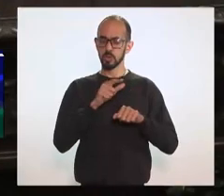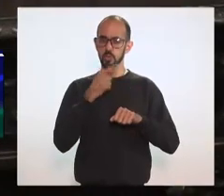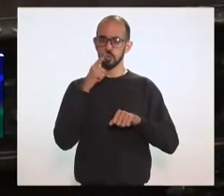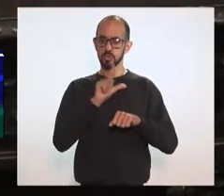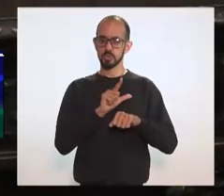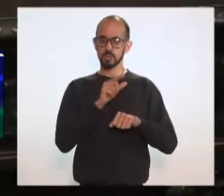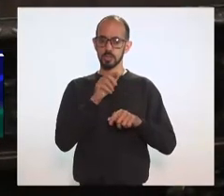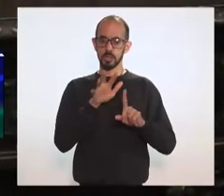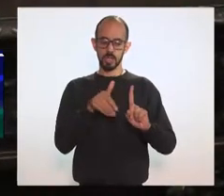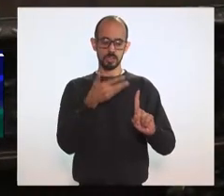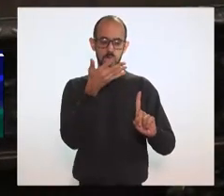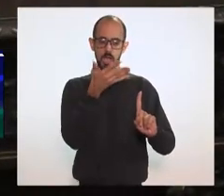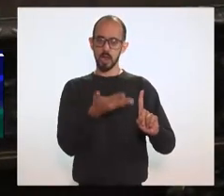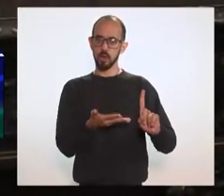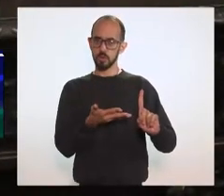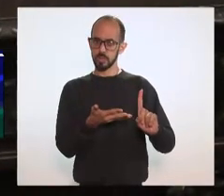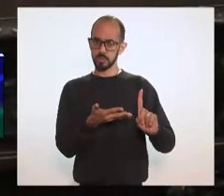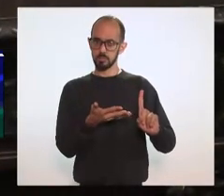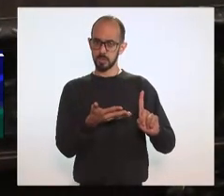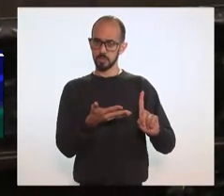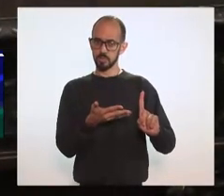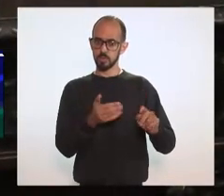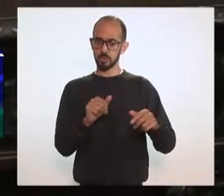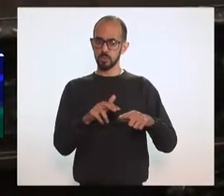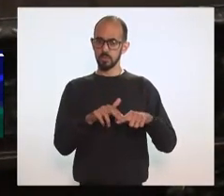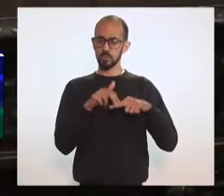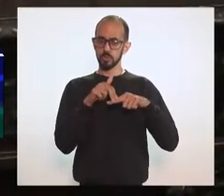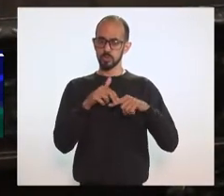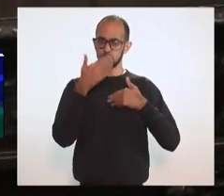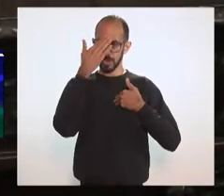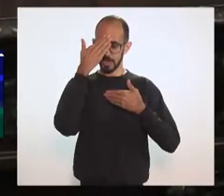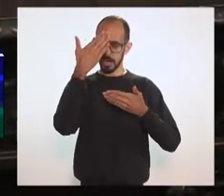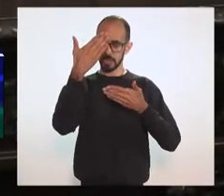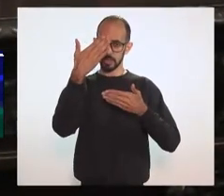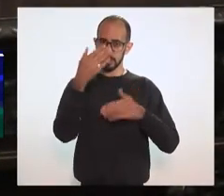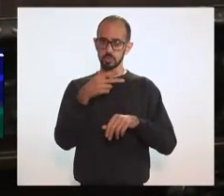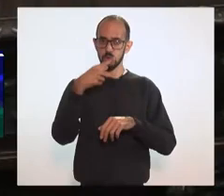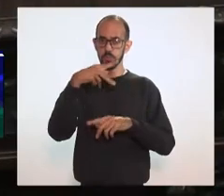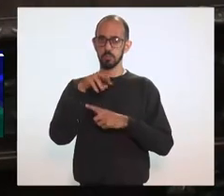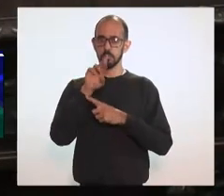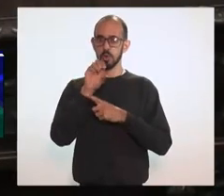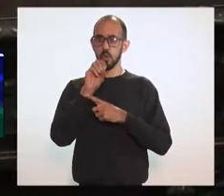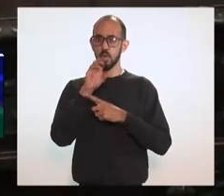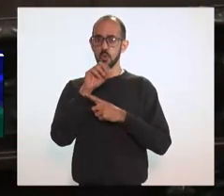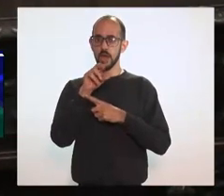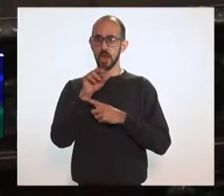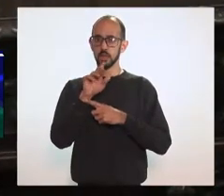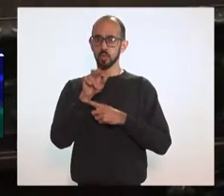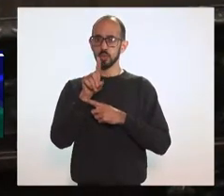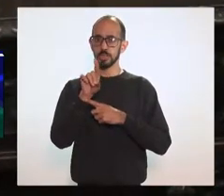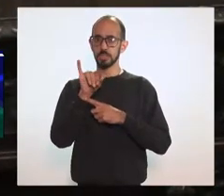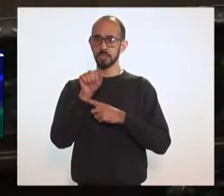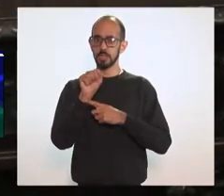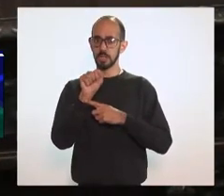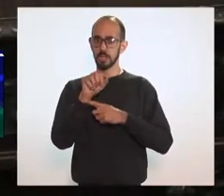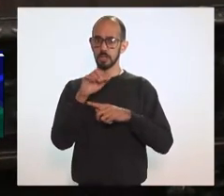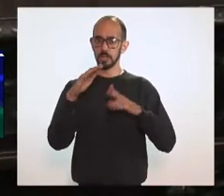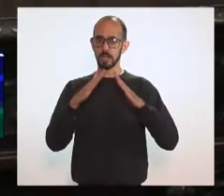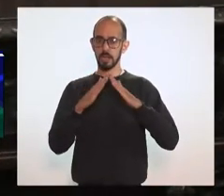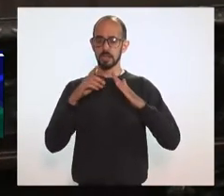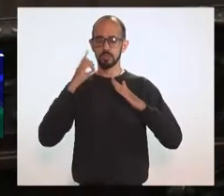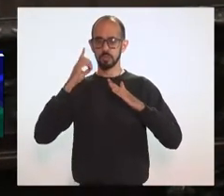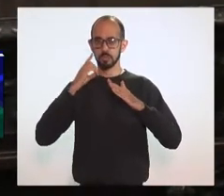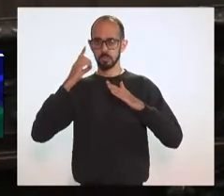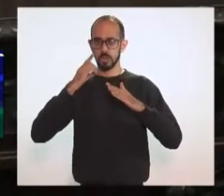esse reconhecimento? Portanto, agradeço à Procuradoria da LERJ, agradeço que sempre, inclusive, é bom dizer, a LERJ sempre